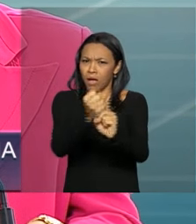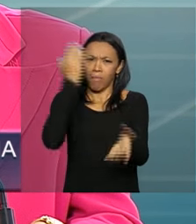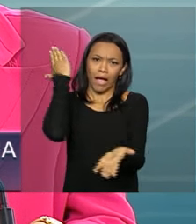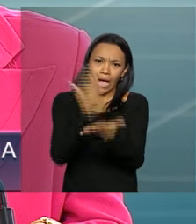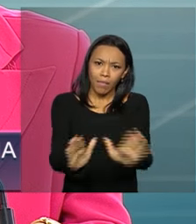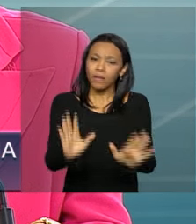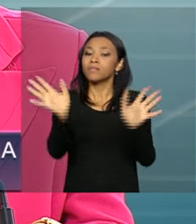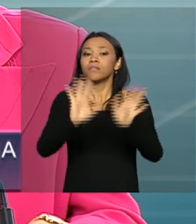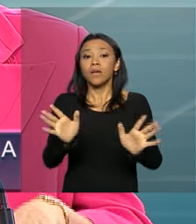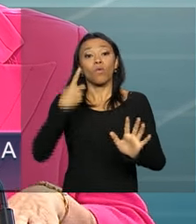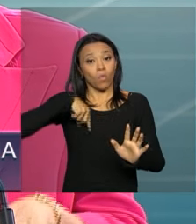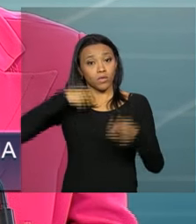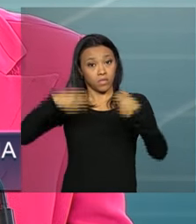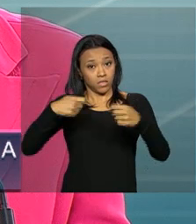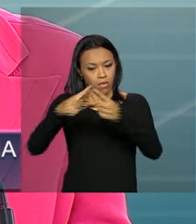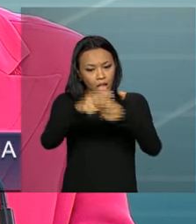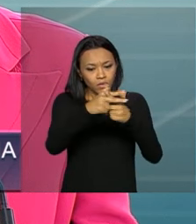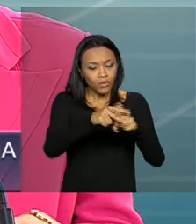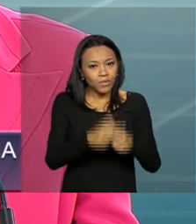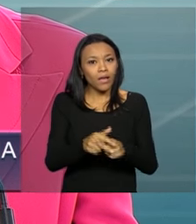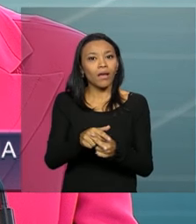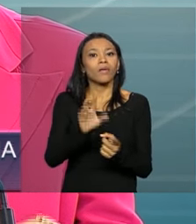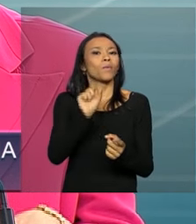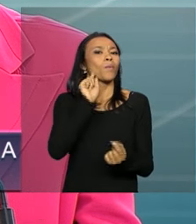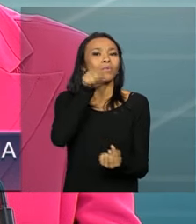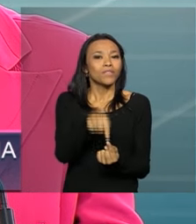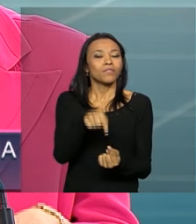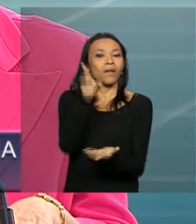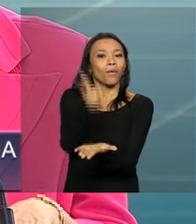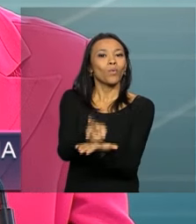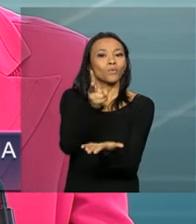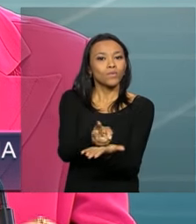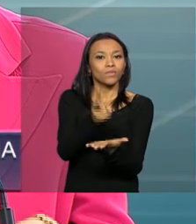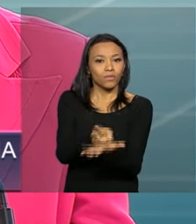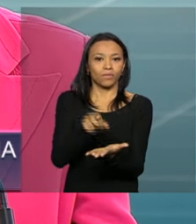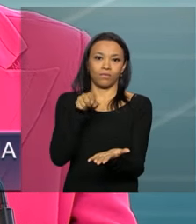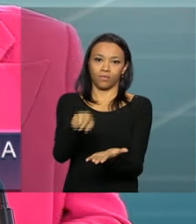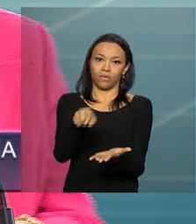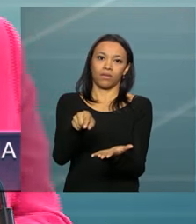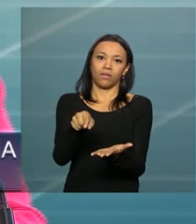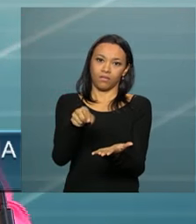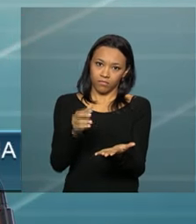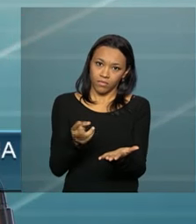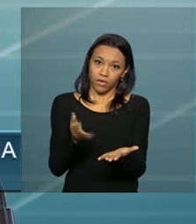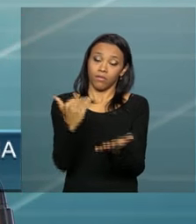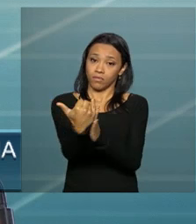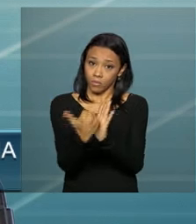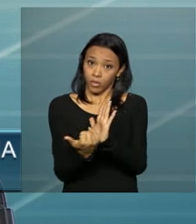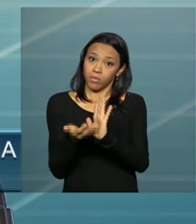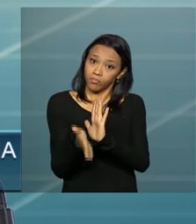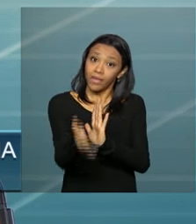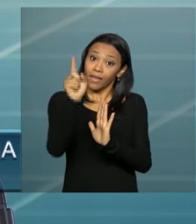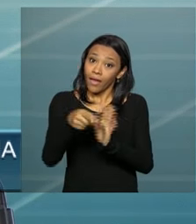para preservar aquilo que nós precisamos de preservar, porque constitui